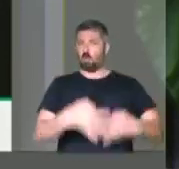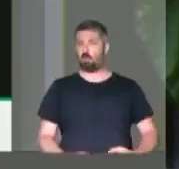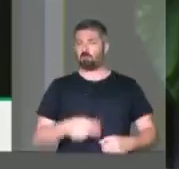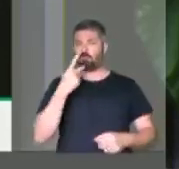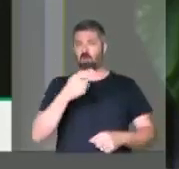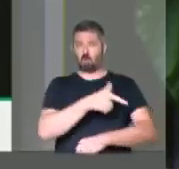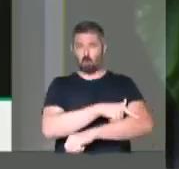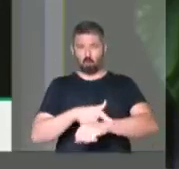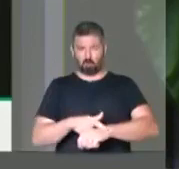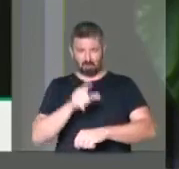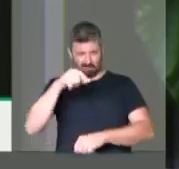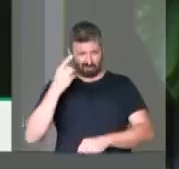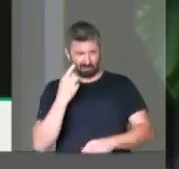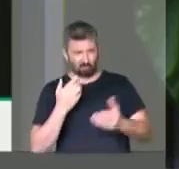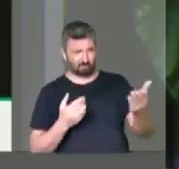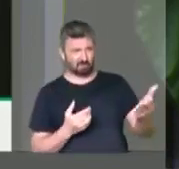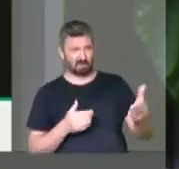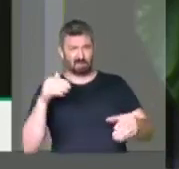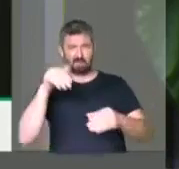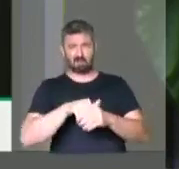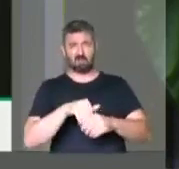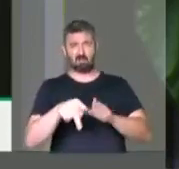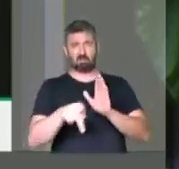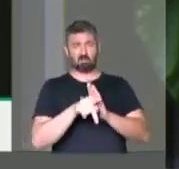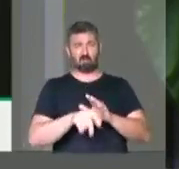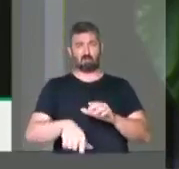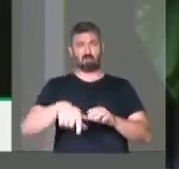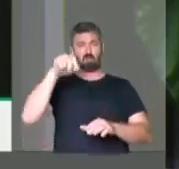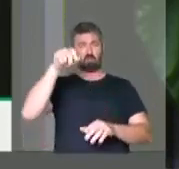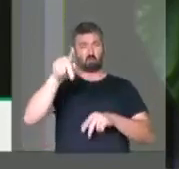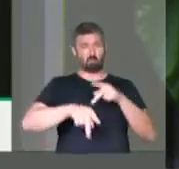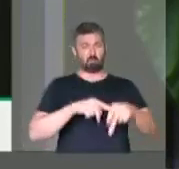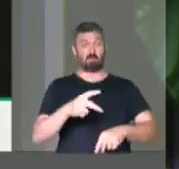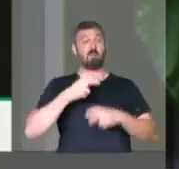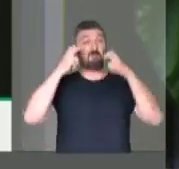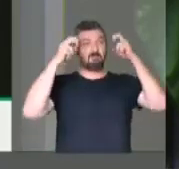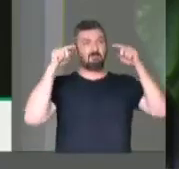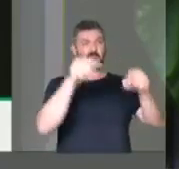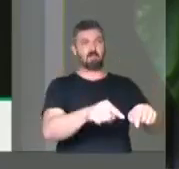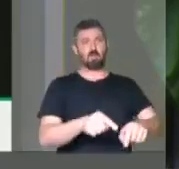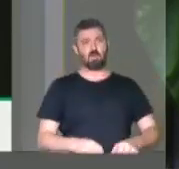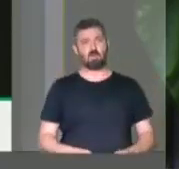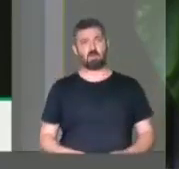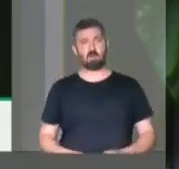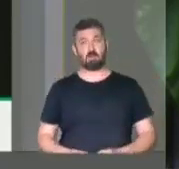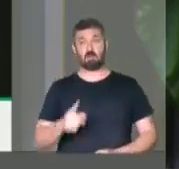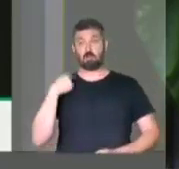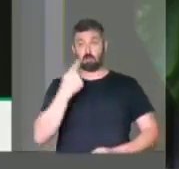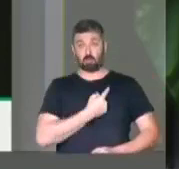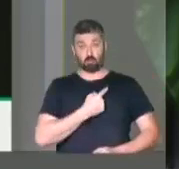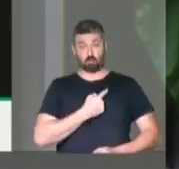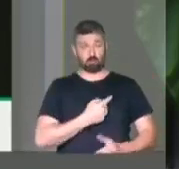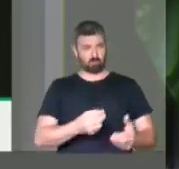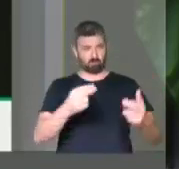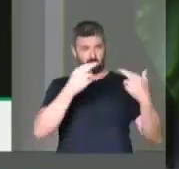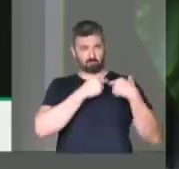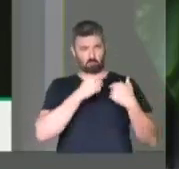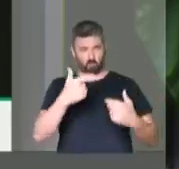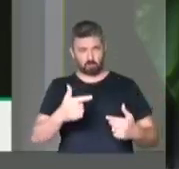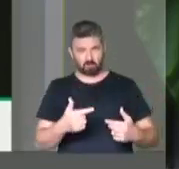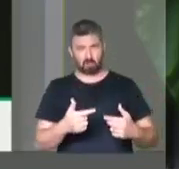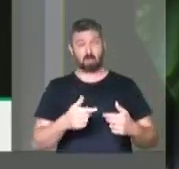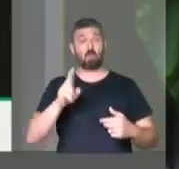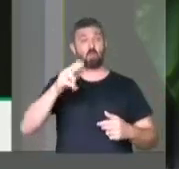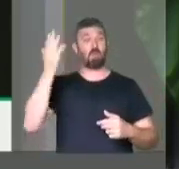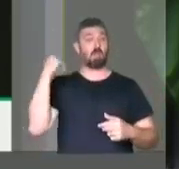não se comporta sequer como um deputado eleito pelo processo democrático. Isso é uma vergonha. E nós não fomos irresponsáveis em